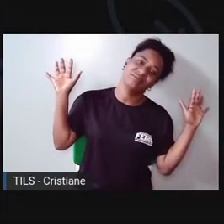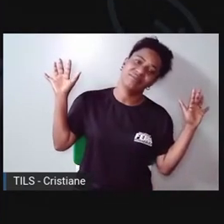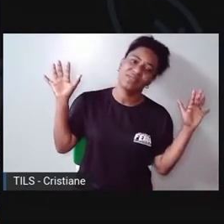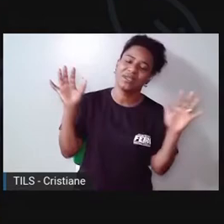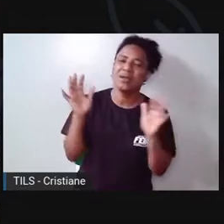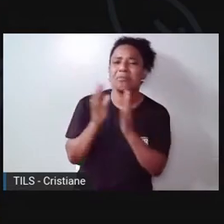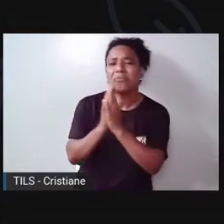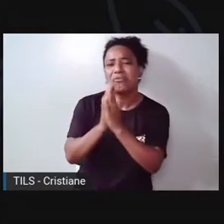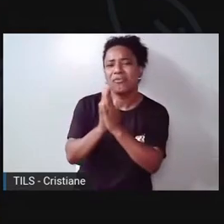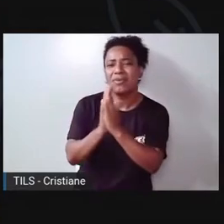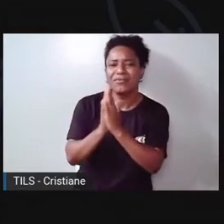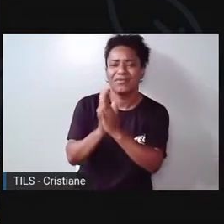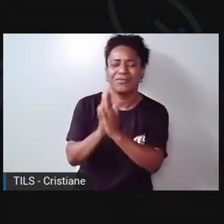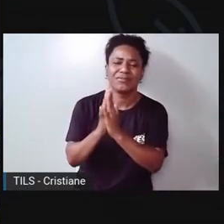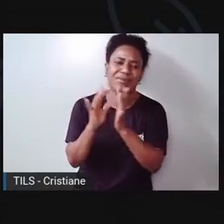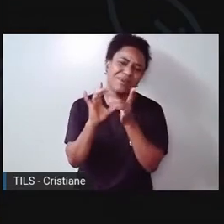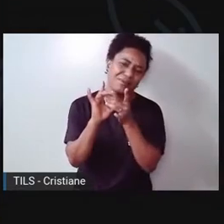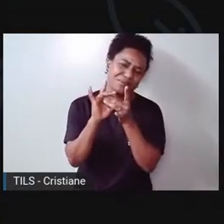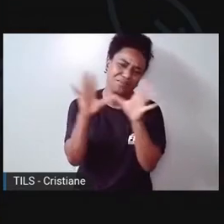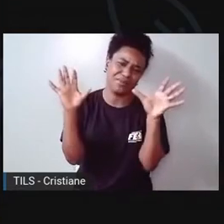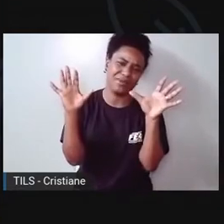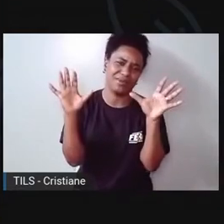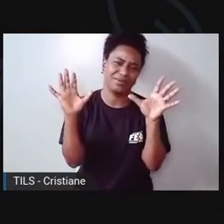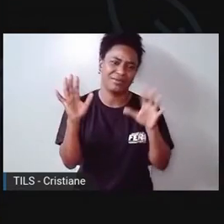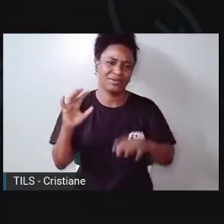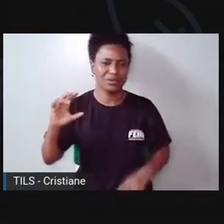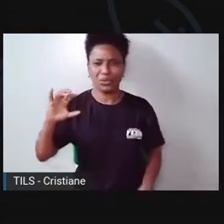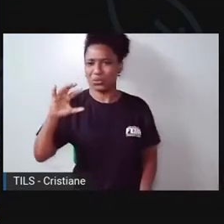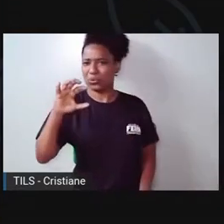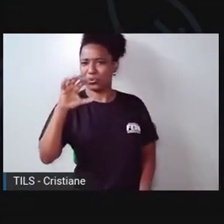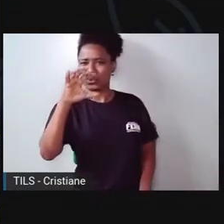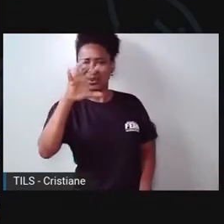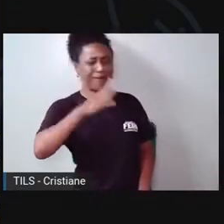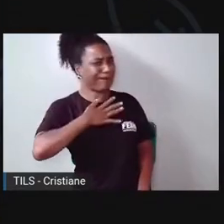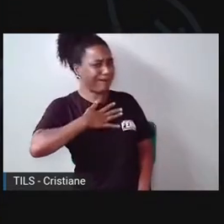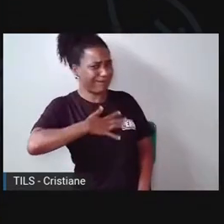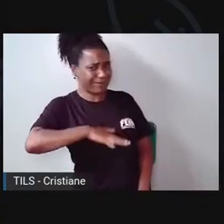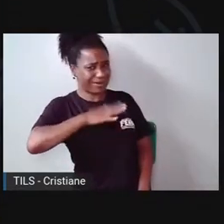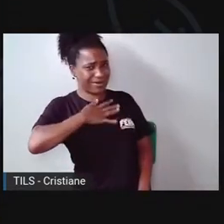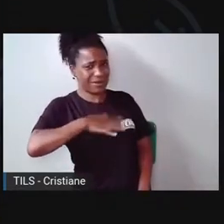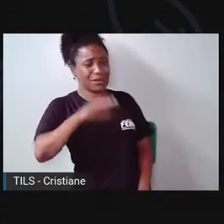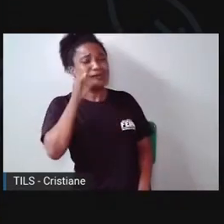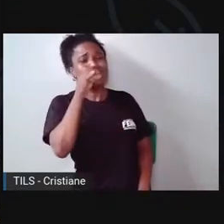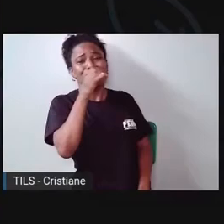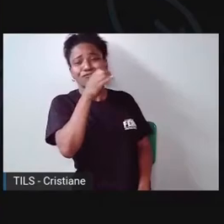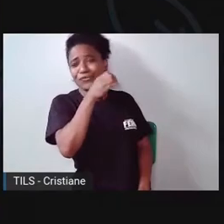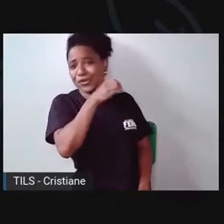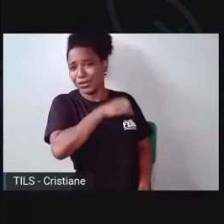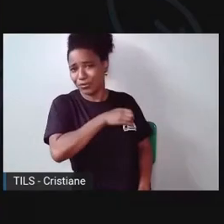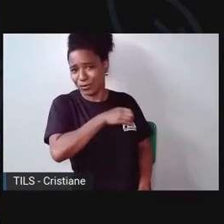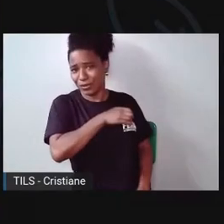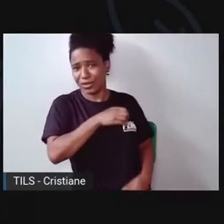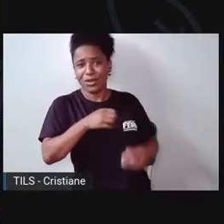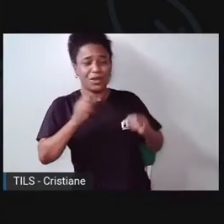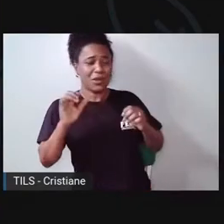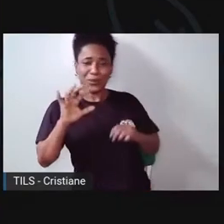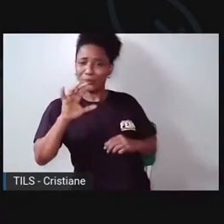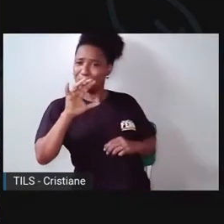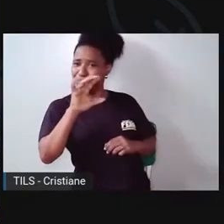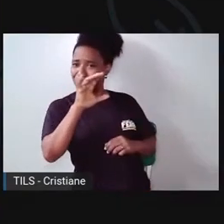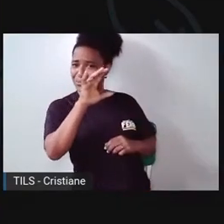daqui Dona Aranha ai eu gravo Tá ficando tá tendo Eu Ainda nem terminei de fazer a minha teia